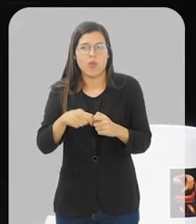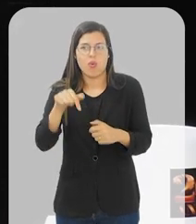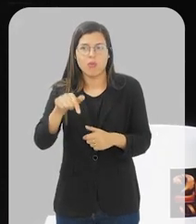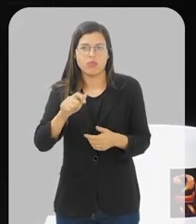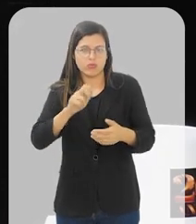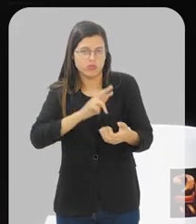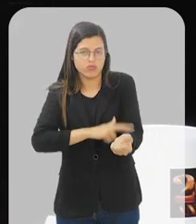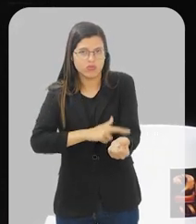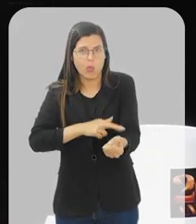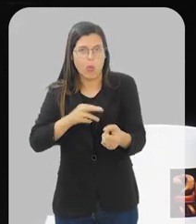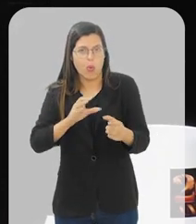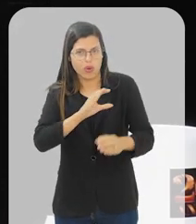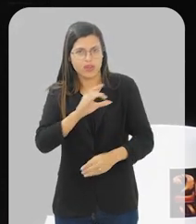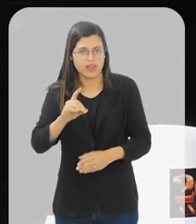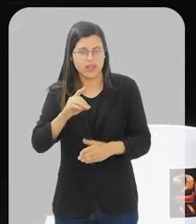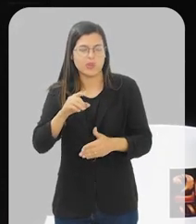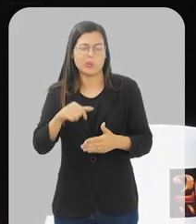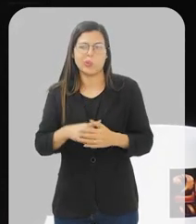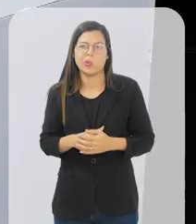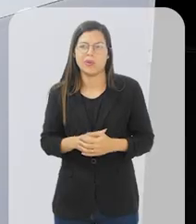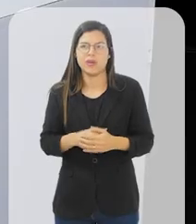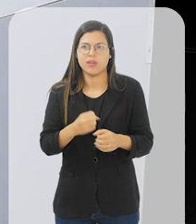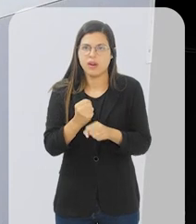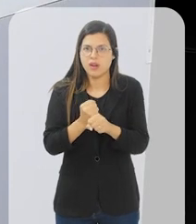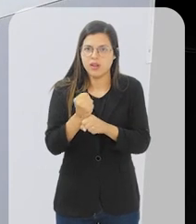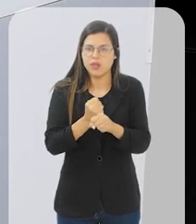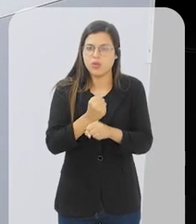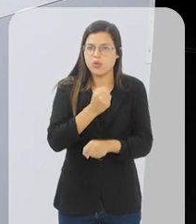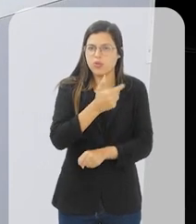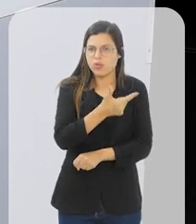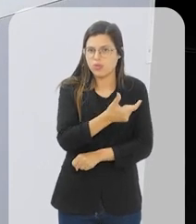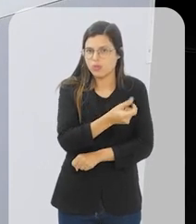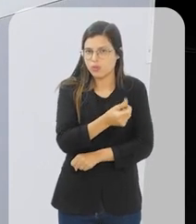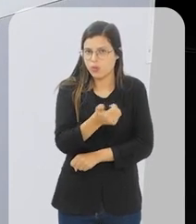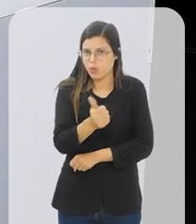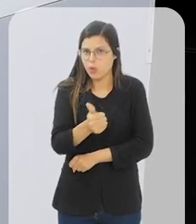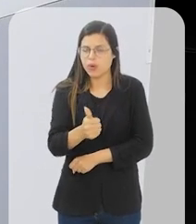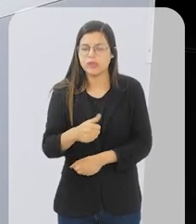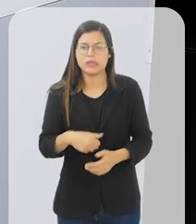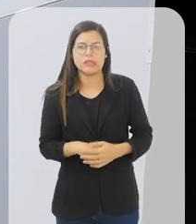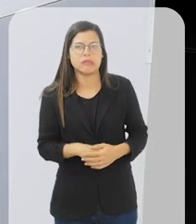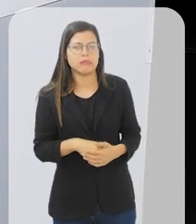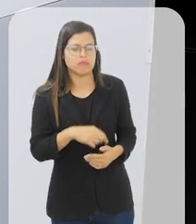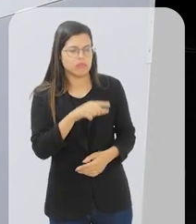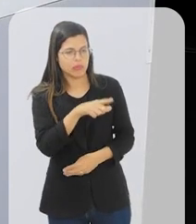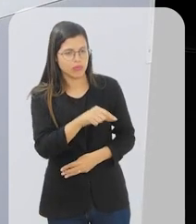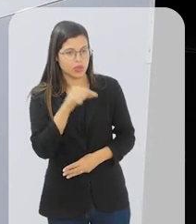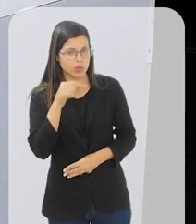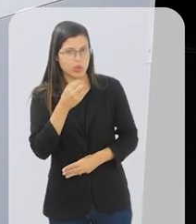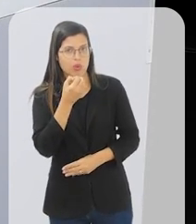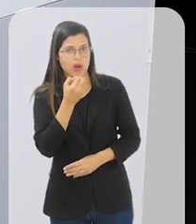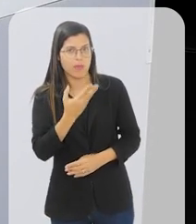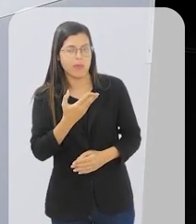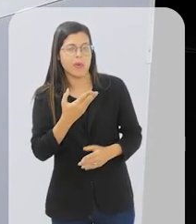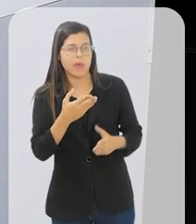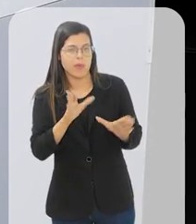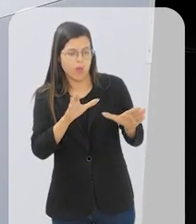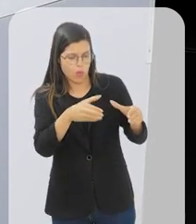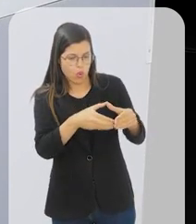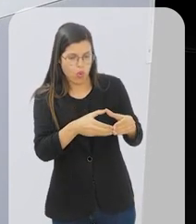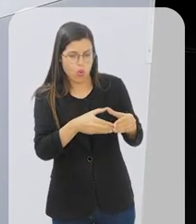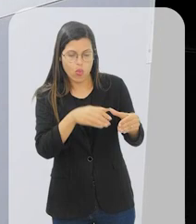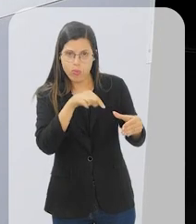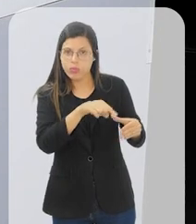de 2011, foi em 2010. Então foi uma escolha bem, bem acertada e democrática, né? É... O próprio grupo